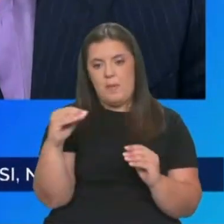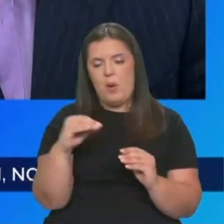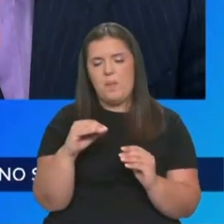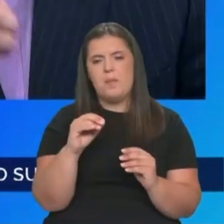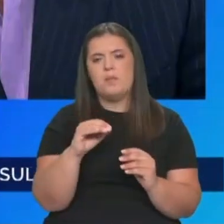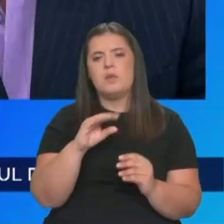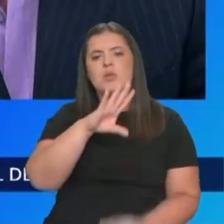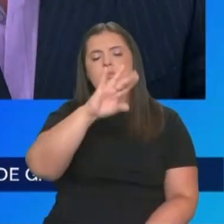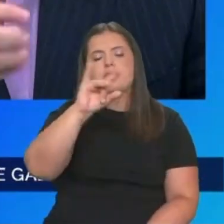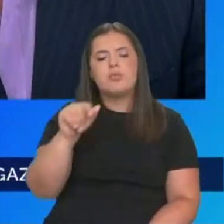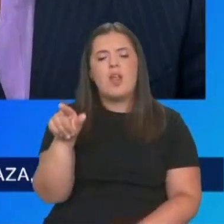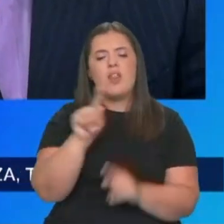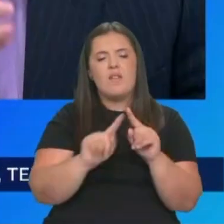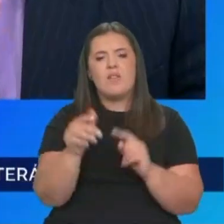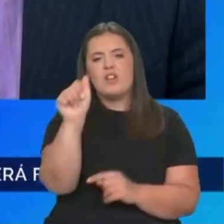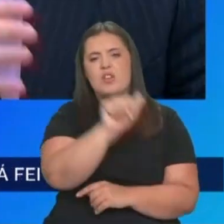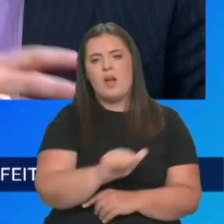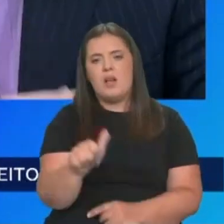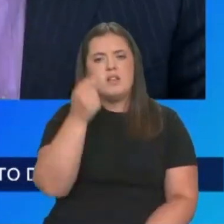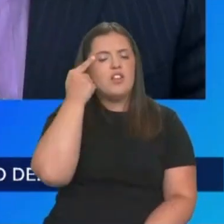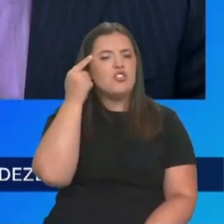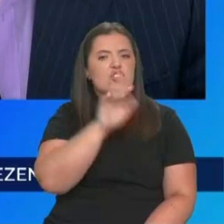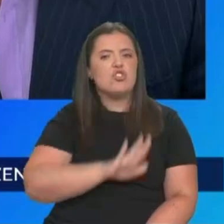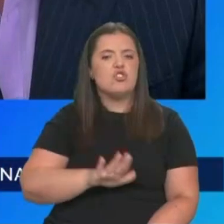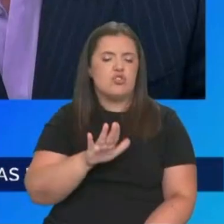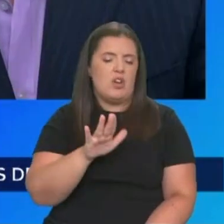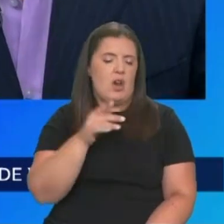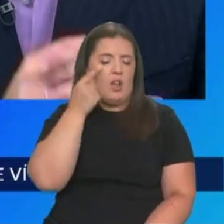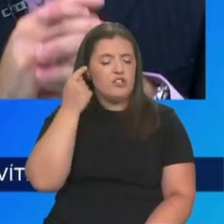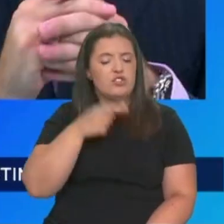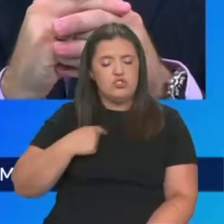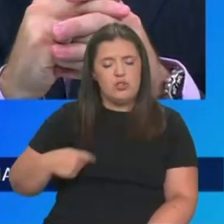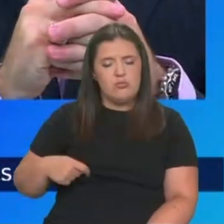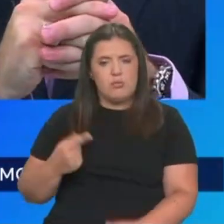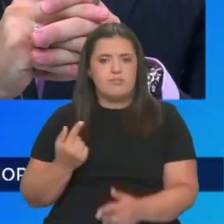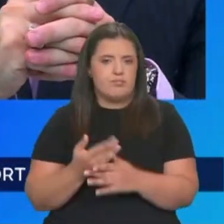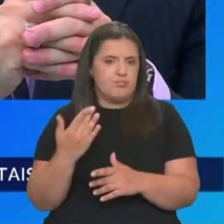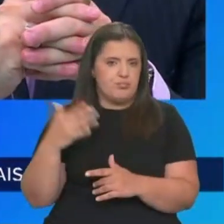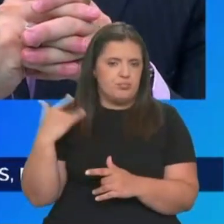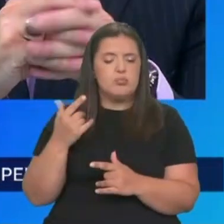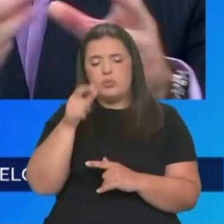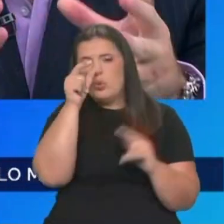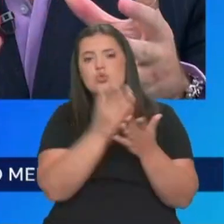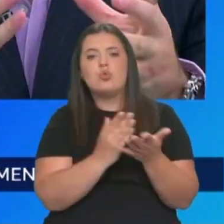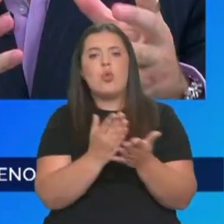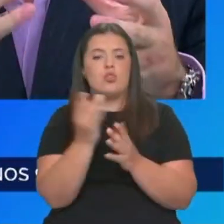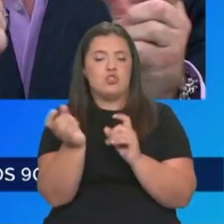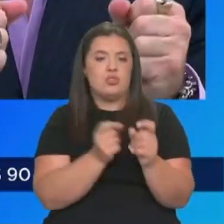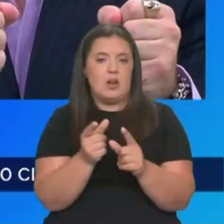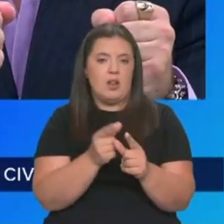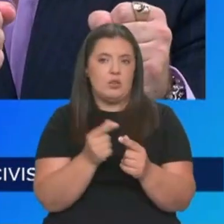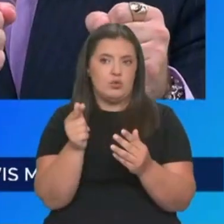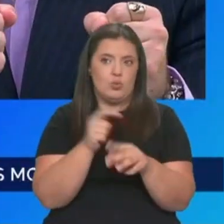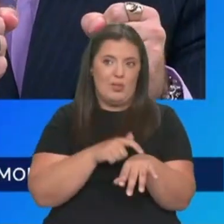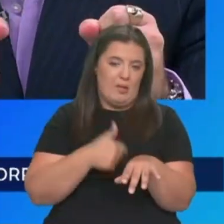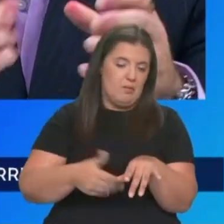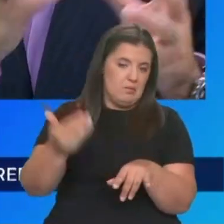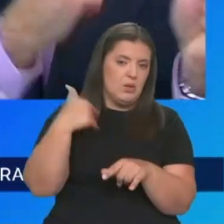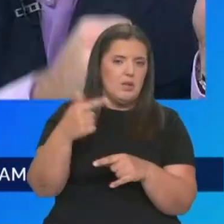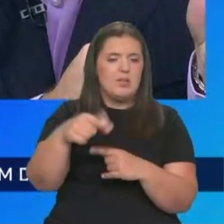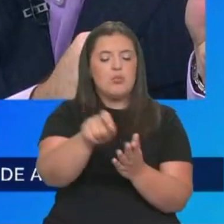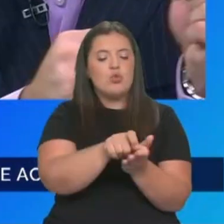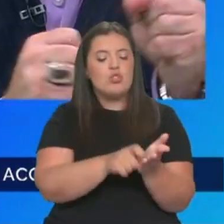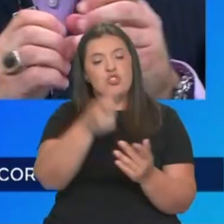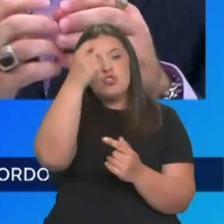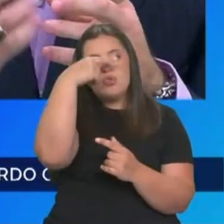pontos da Ásia, na China, por astrólogos da altura. Ora, temos aqui então um registro histórico de há